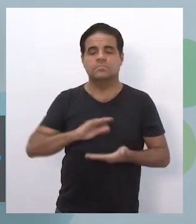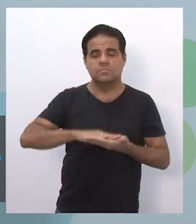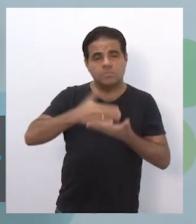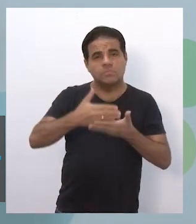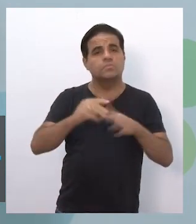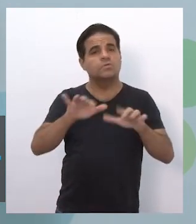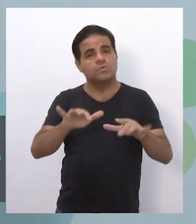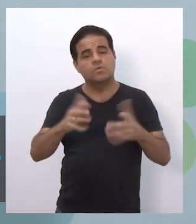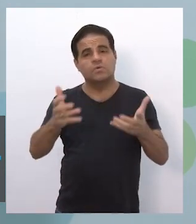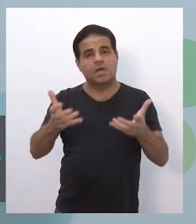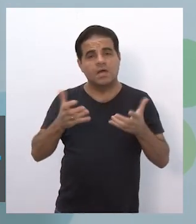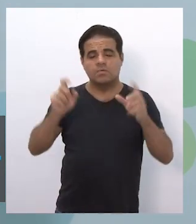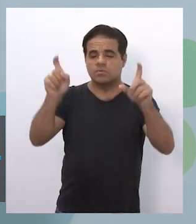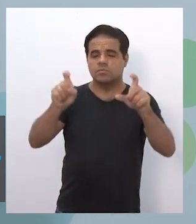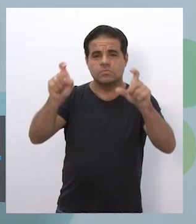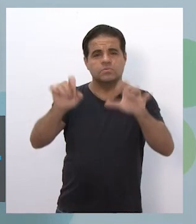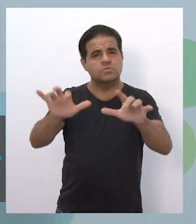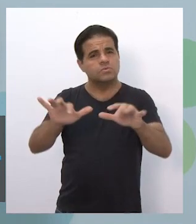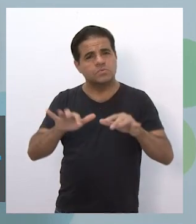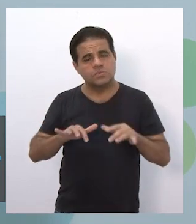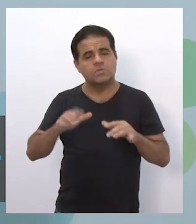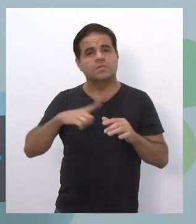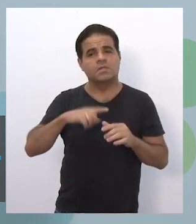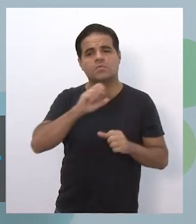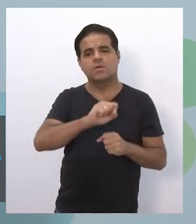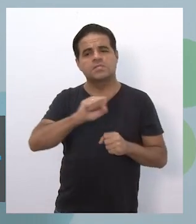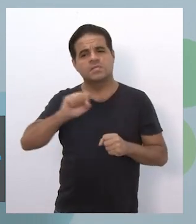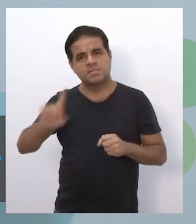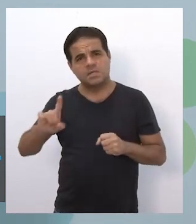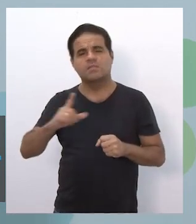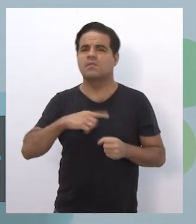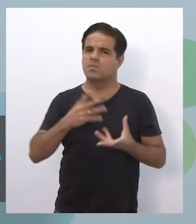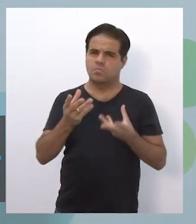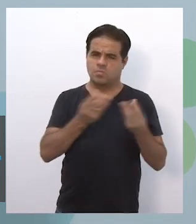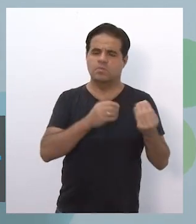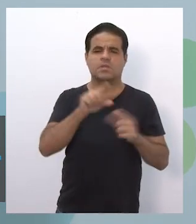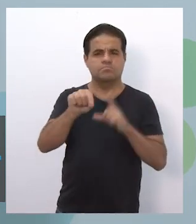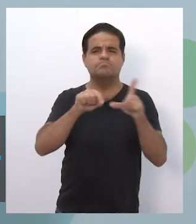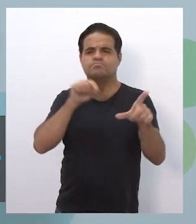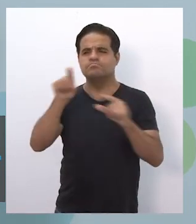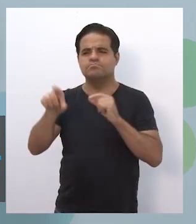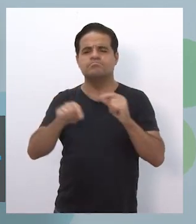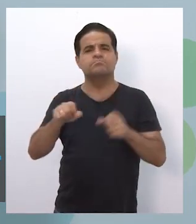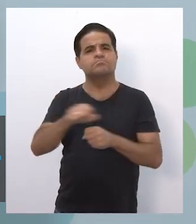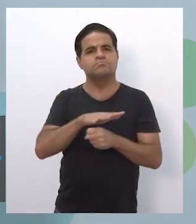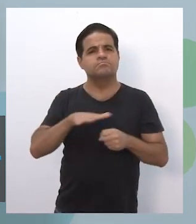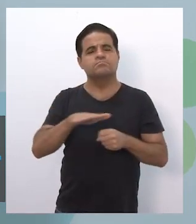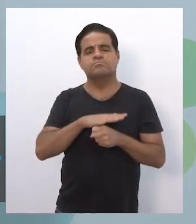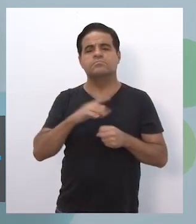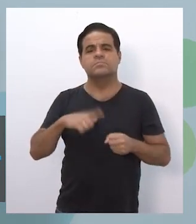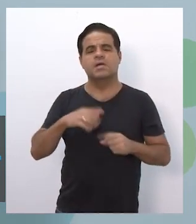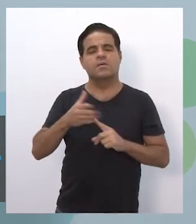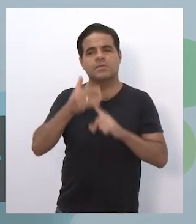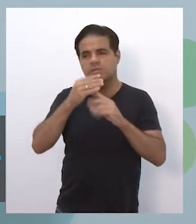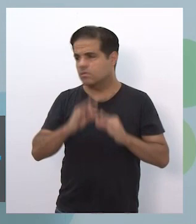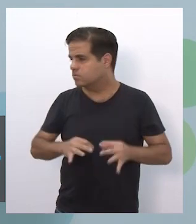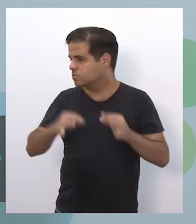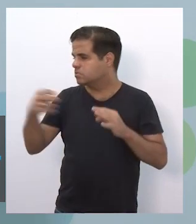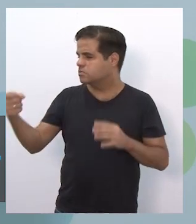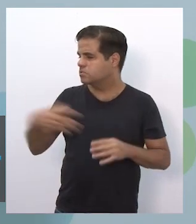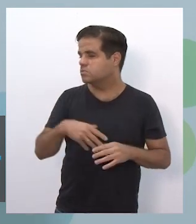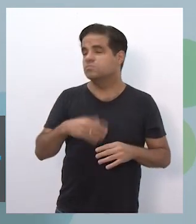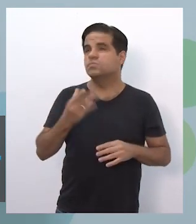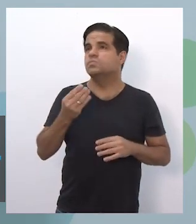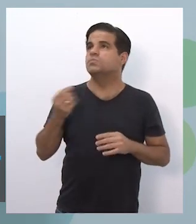notebook, eu quero um computador que já venha com SSD, que hoje tem bastante opção no mercado, né? Por ser uma tecnologia nova, mas também não é tão